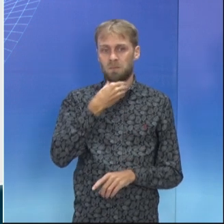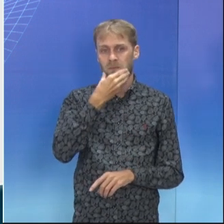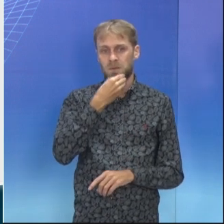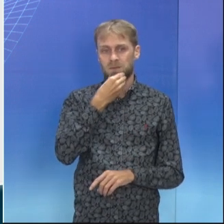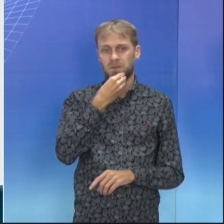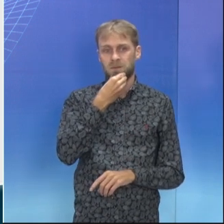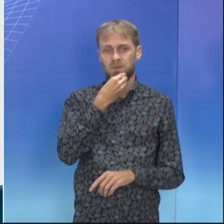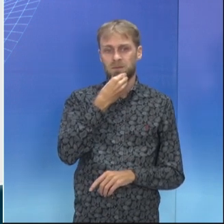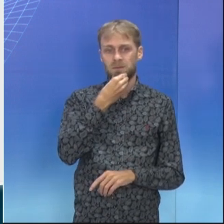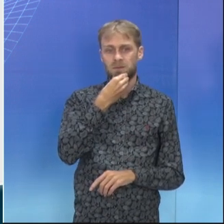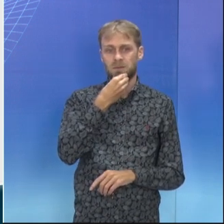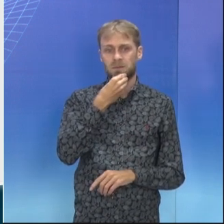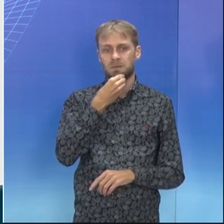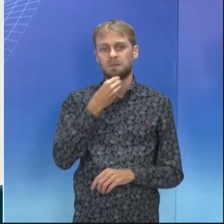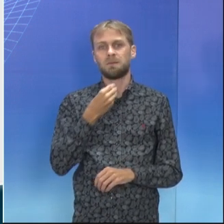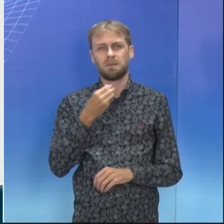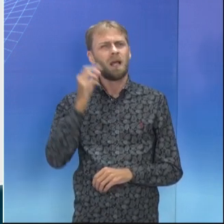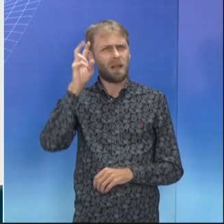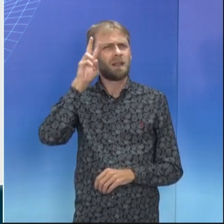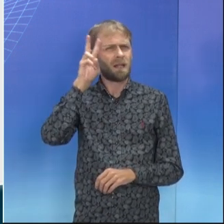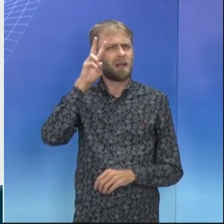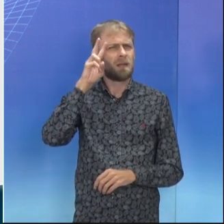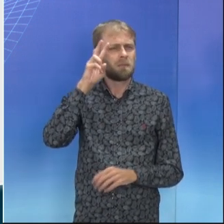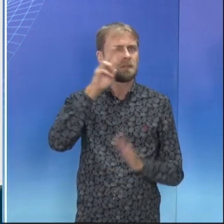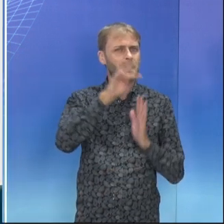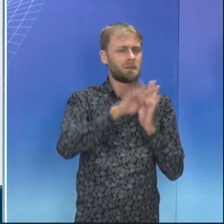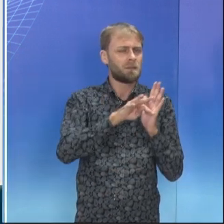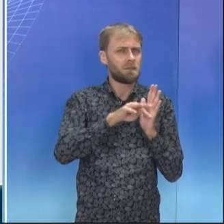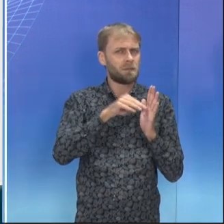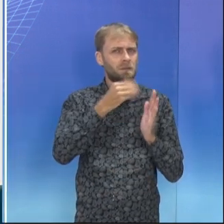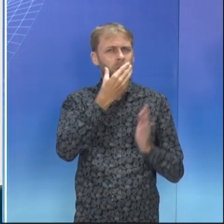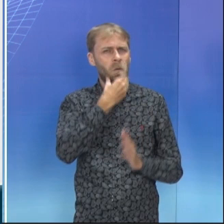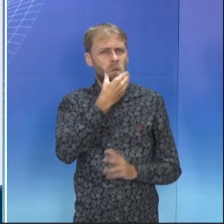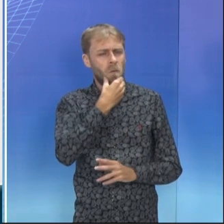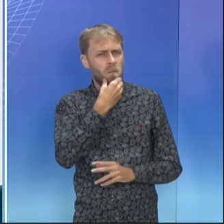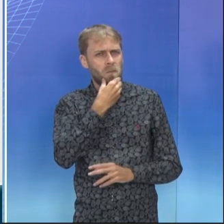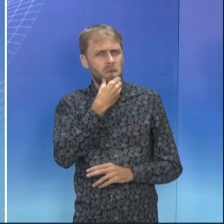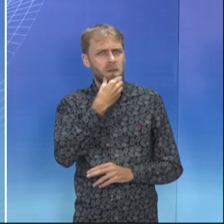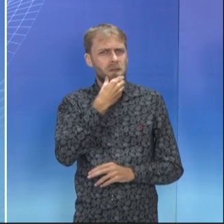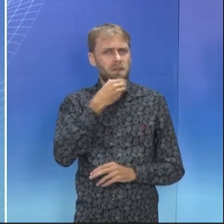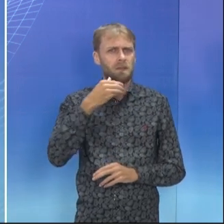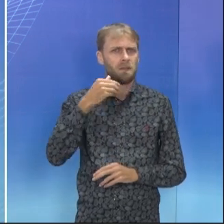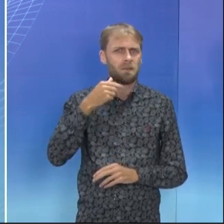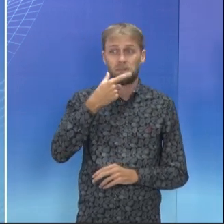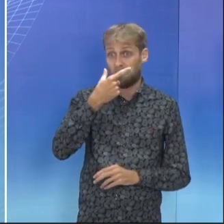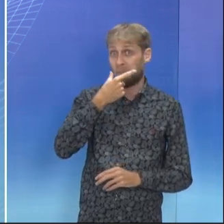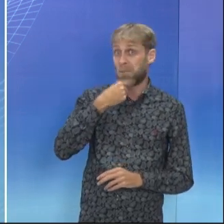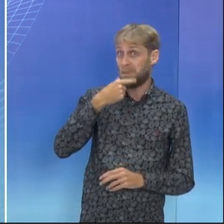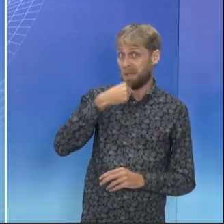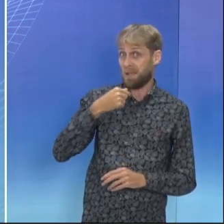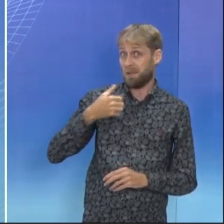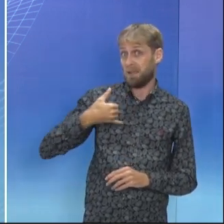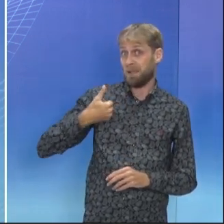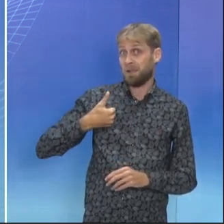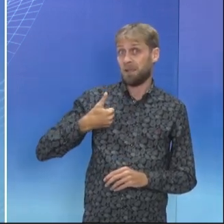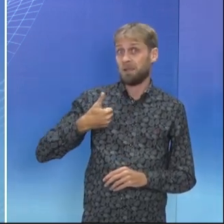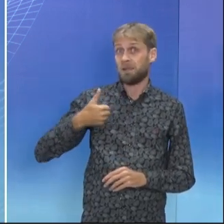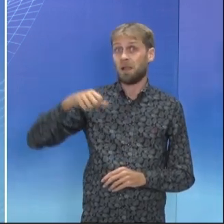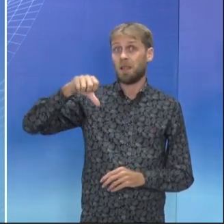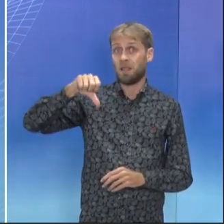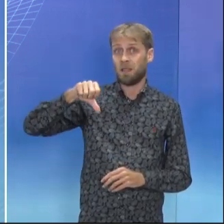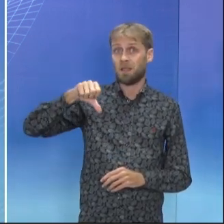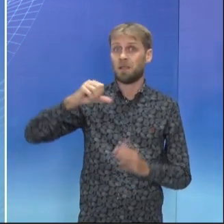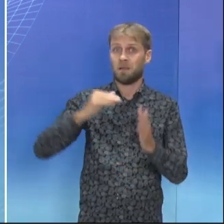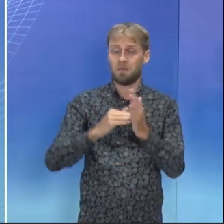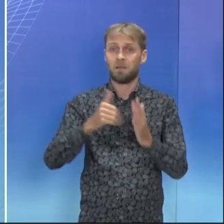mulheres quanto em homens. Lembra do texto que fala que o homem, o menino, na